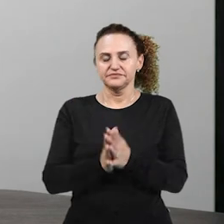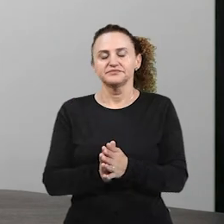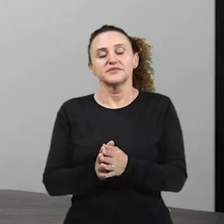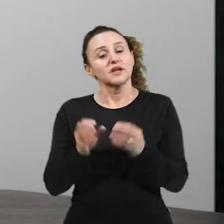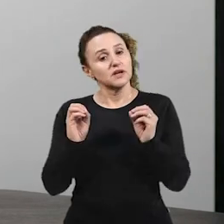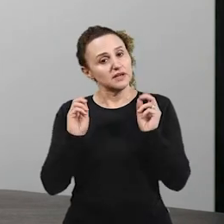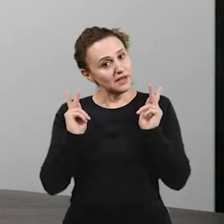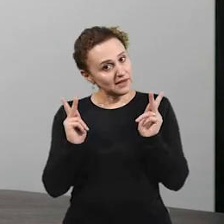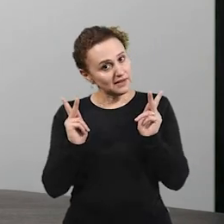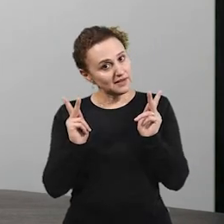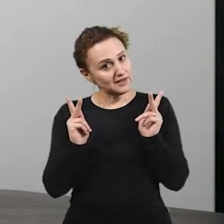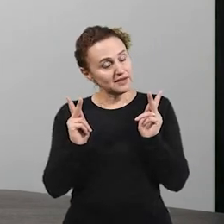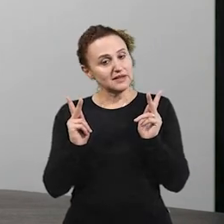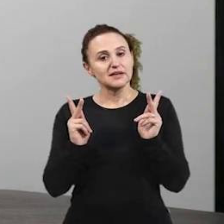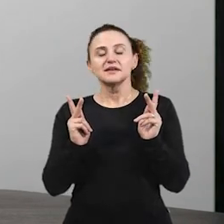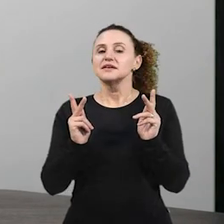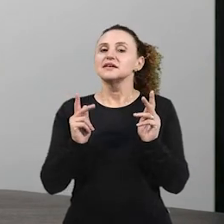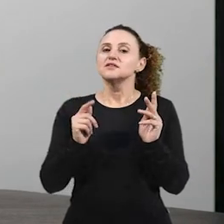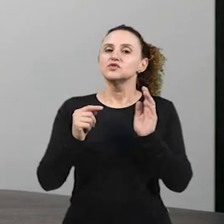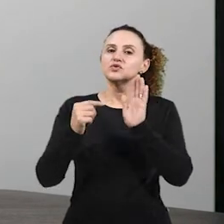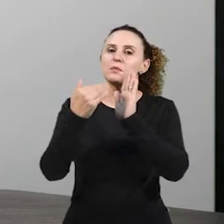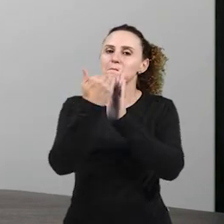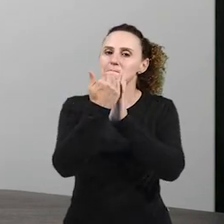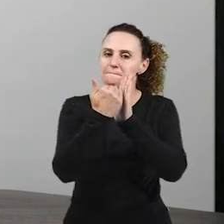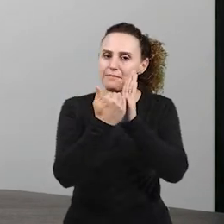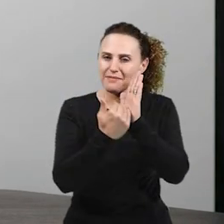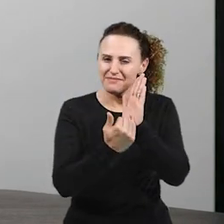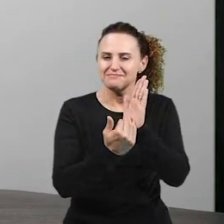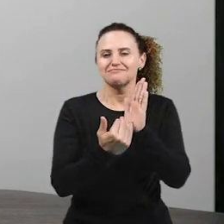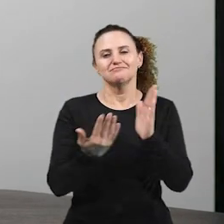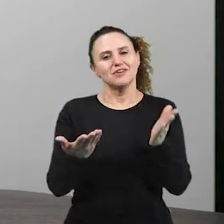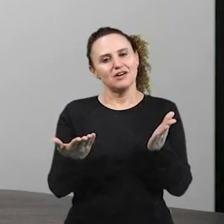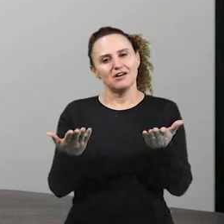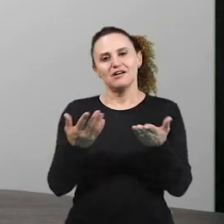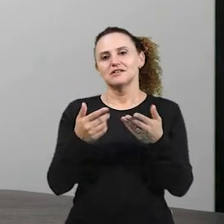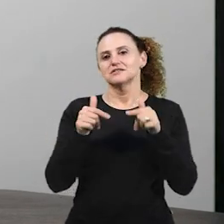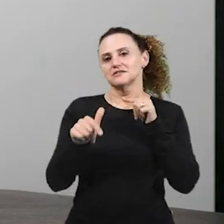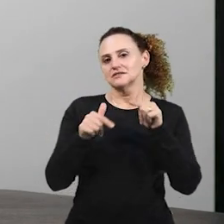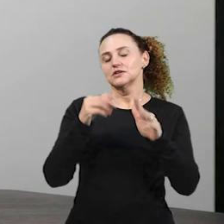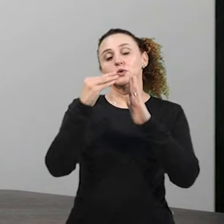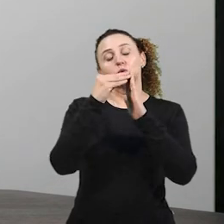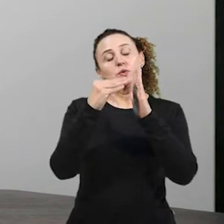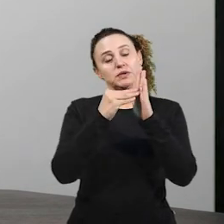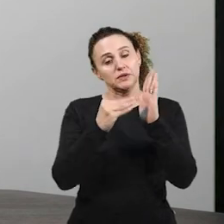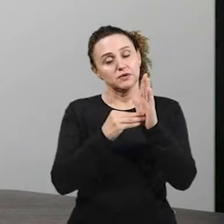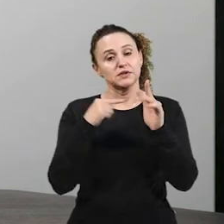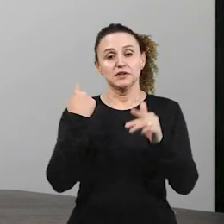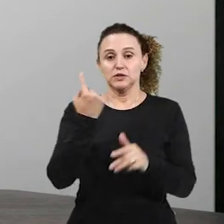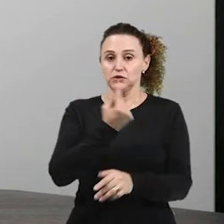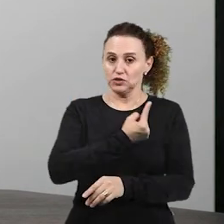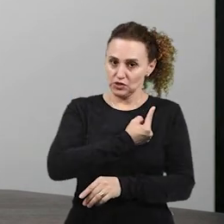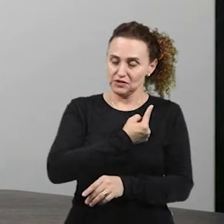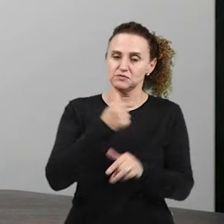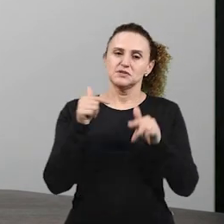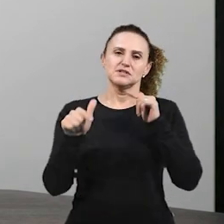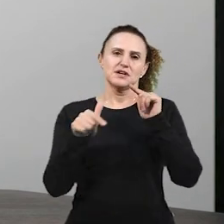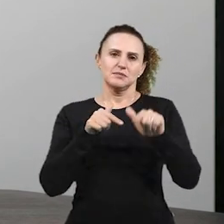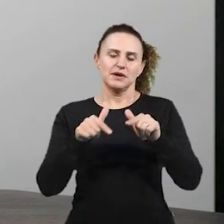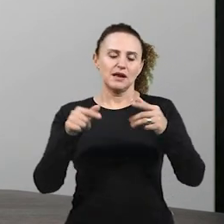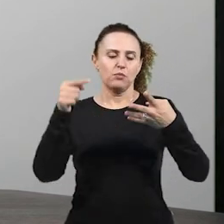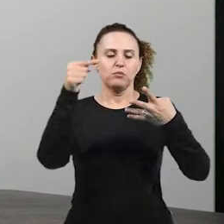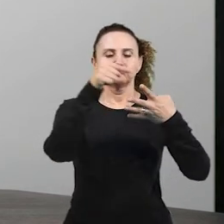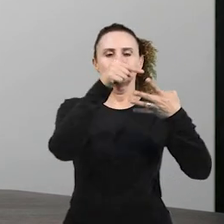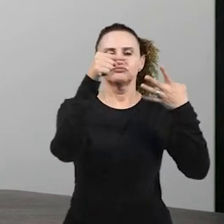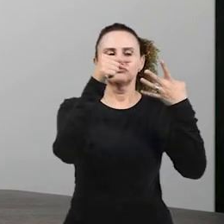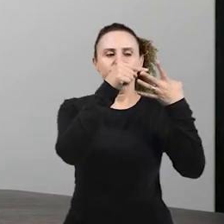e a as partes aí que nós vamos trabalhar o conteúdo então referente à